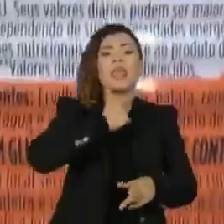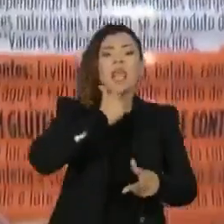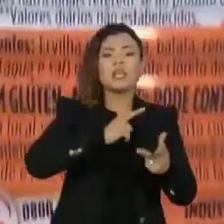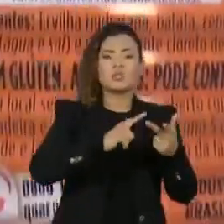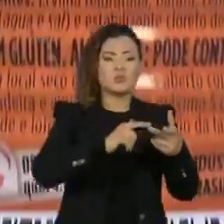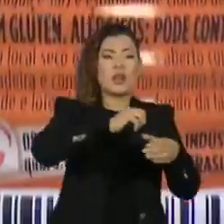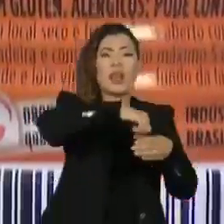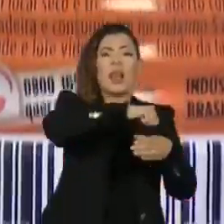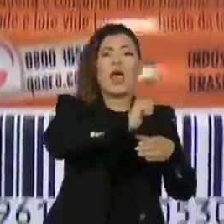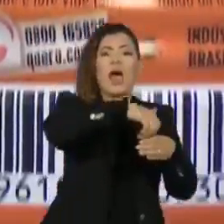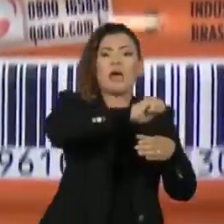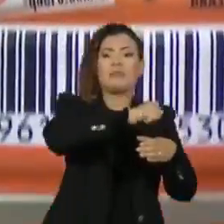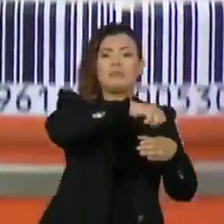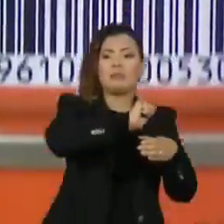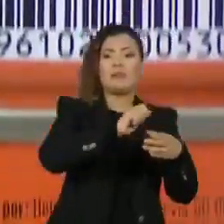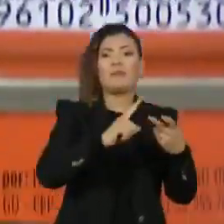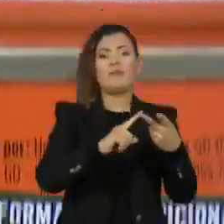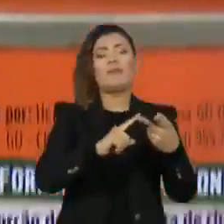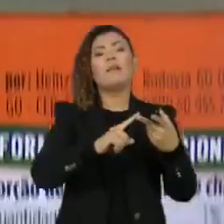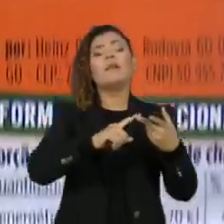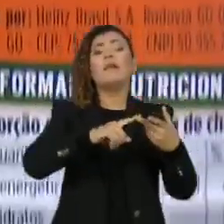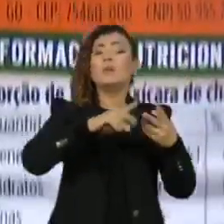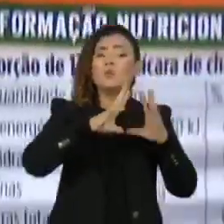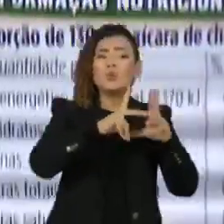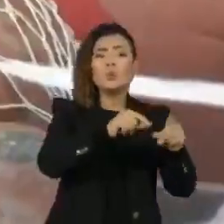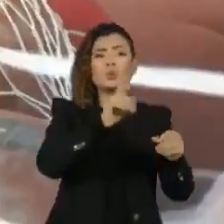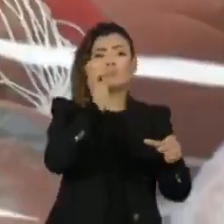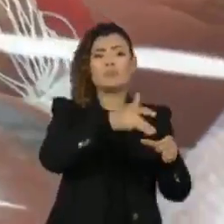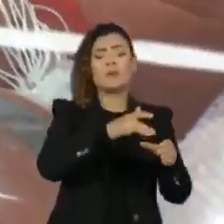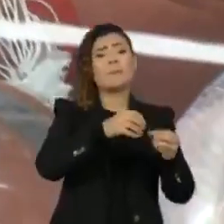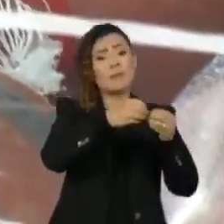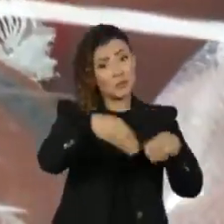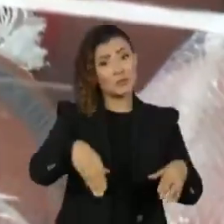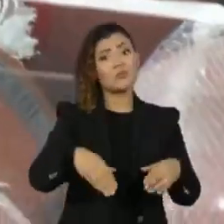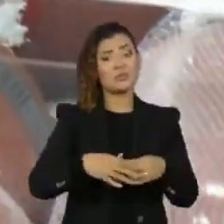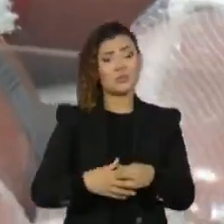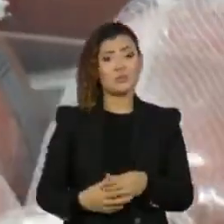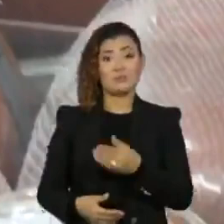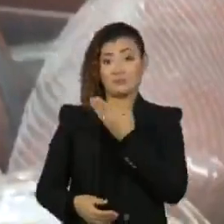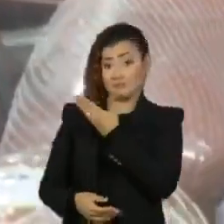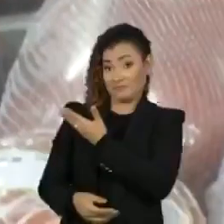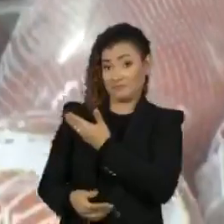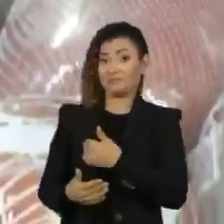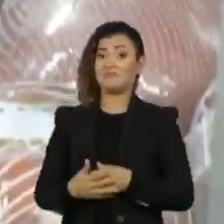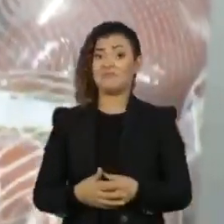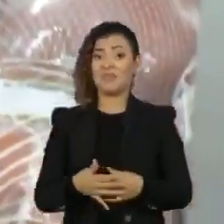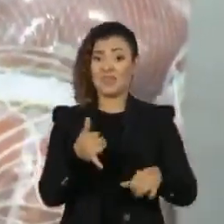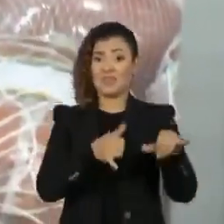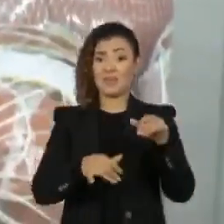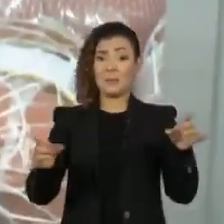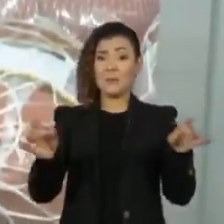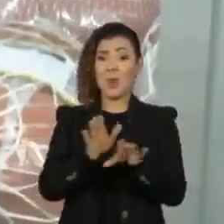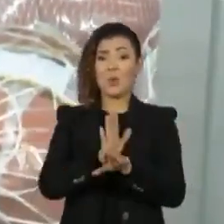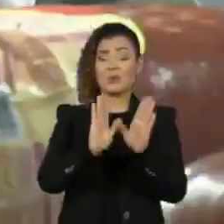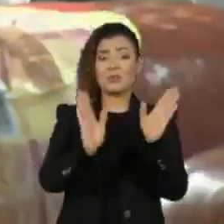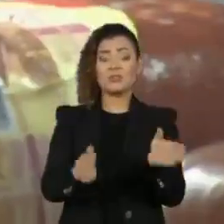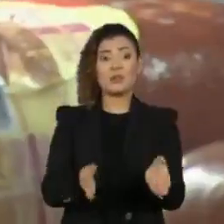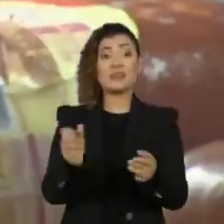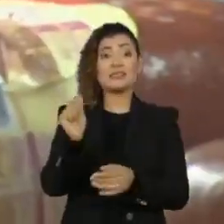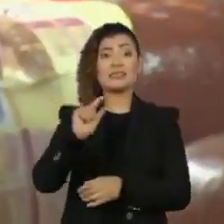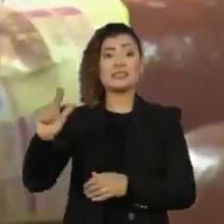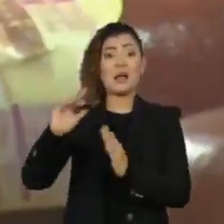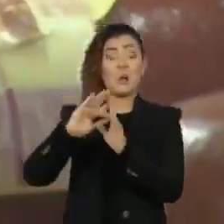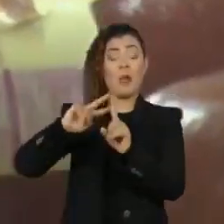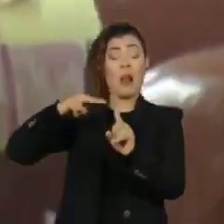enlatados, embutidos, são os mais prejudiciais. Os alimentos industrializados contêm uma quantidade de sal maior que o